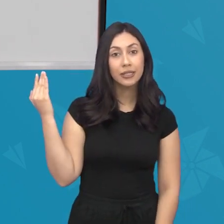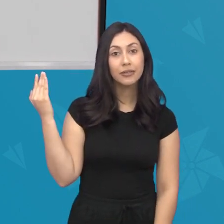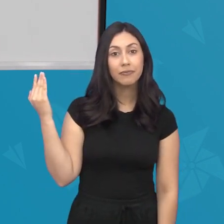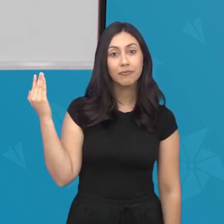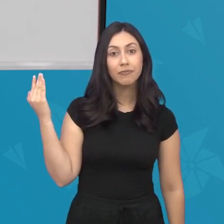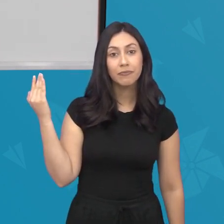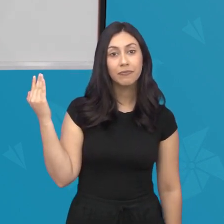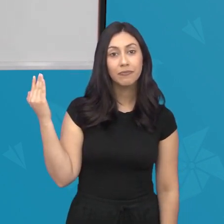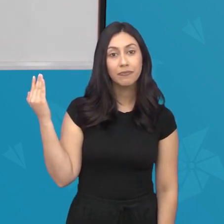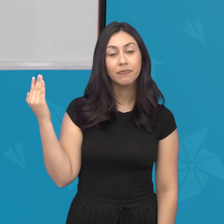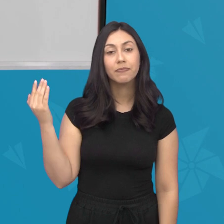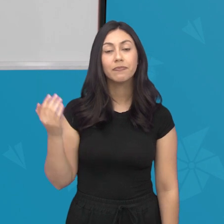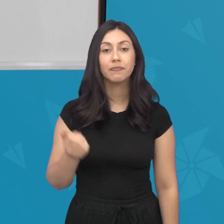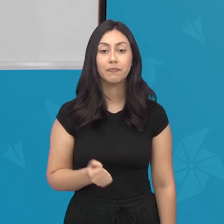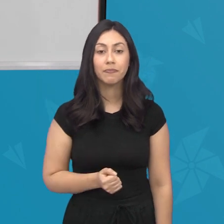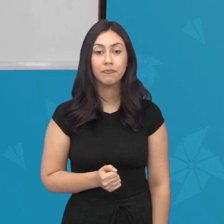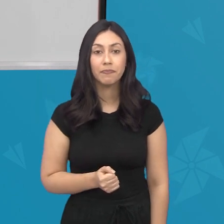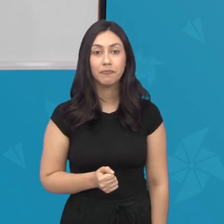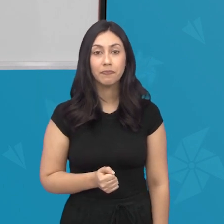Ok?